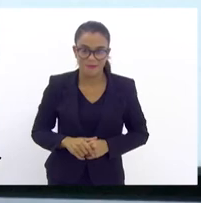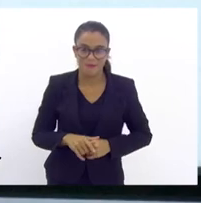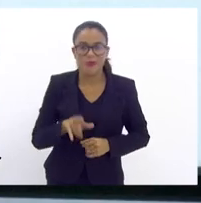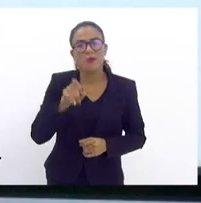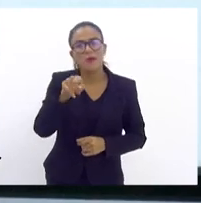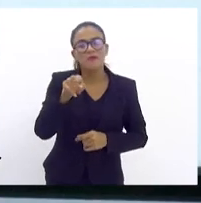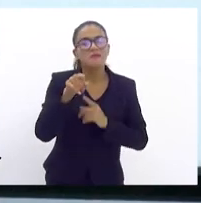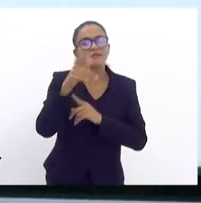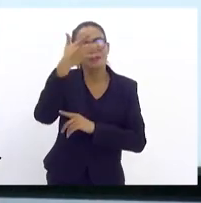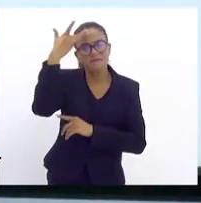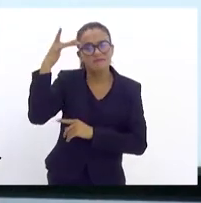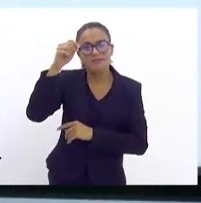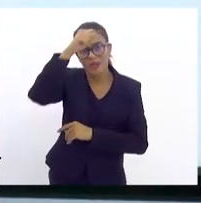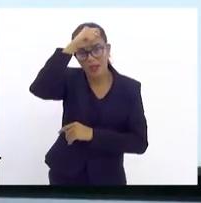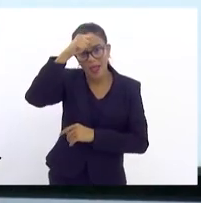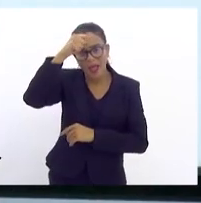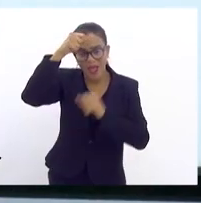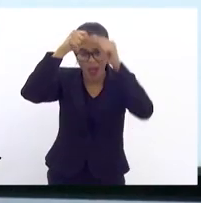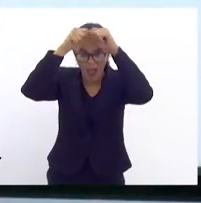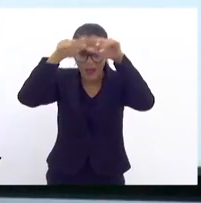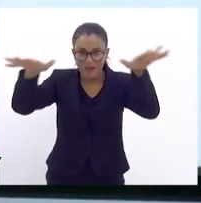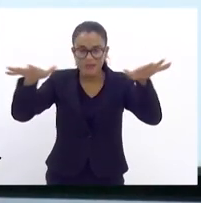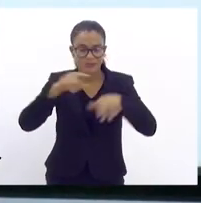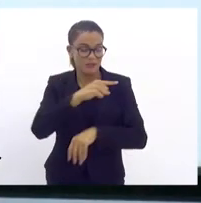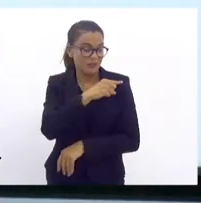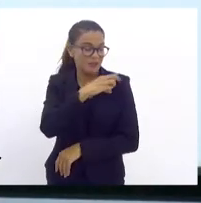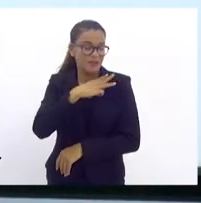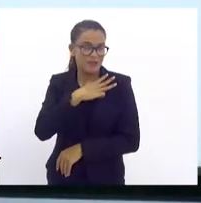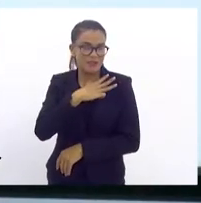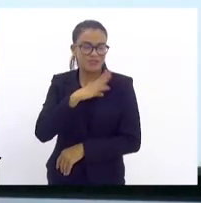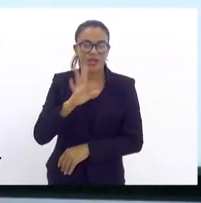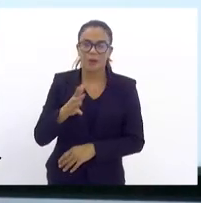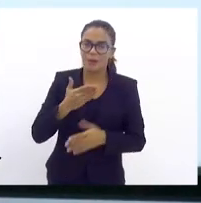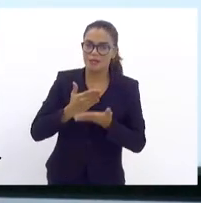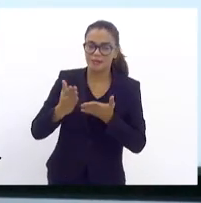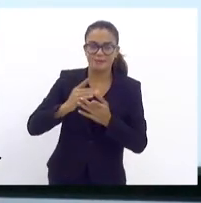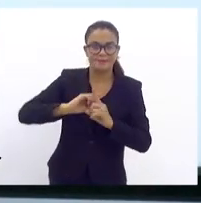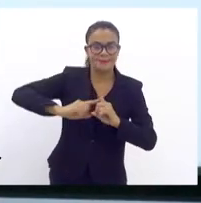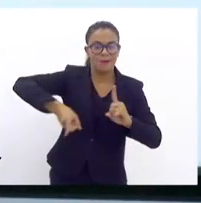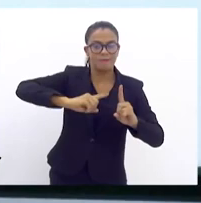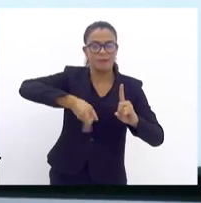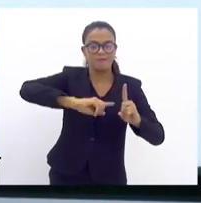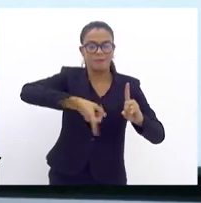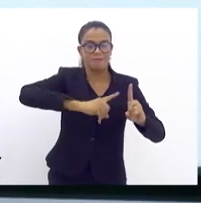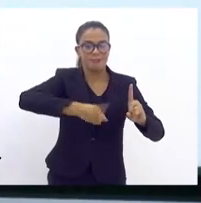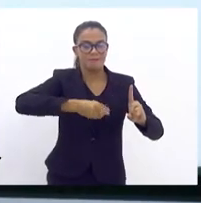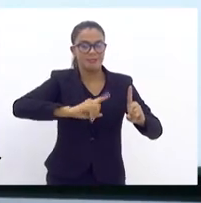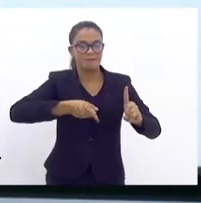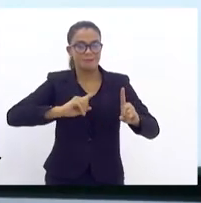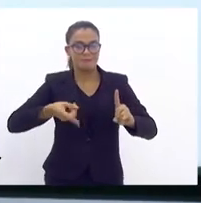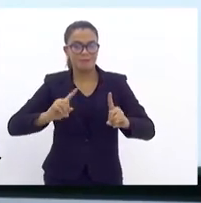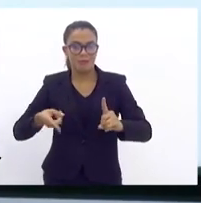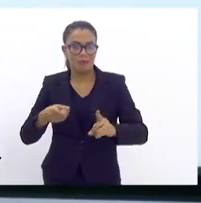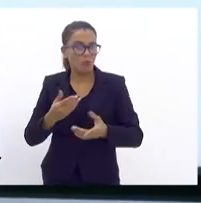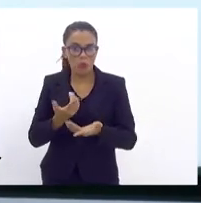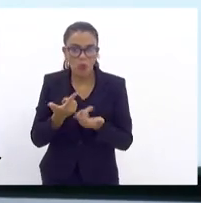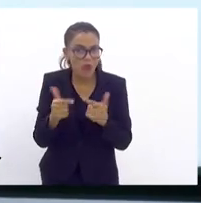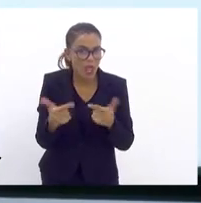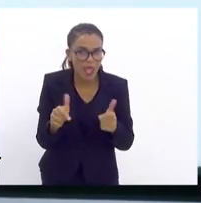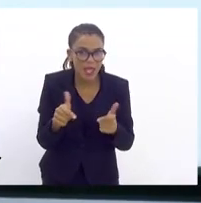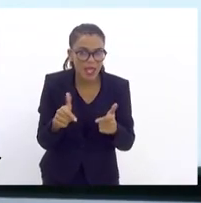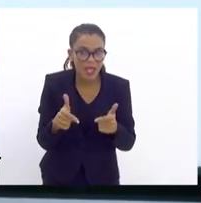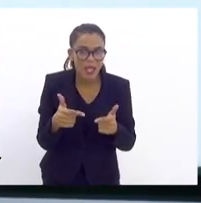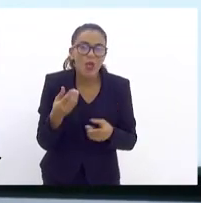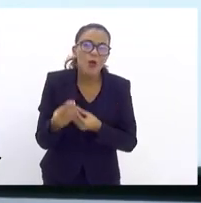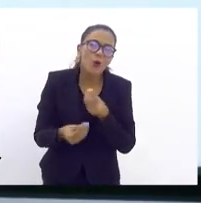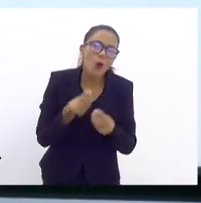pega esse autista no ensino médio isso já começa a ser negado ele já não começa a ter nada disso como é